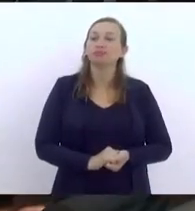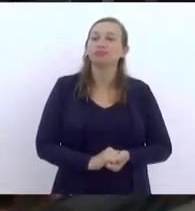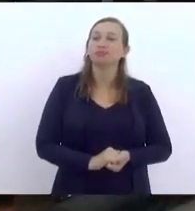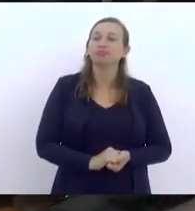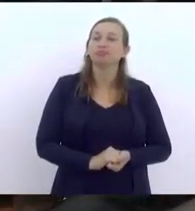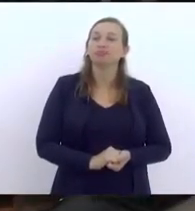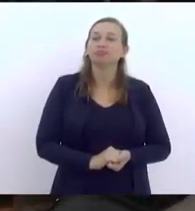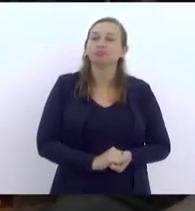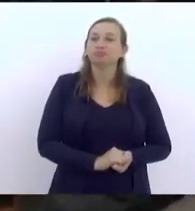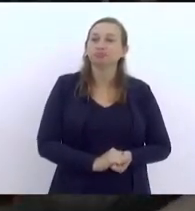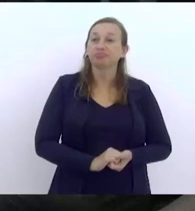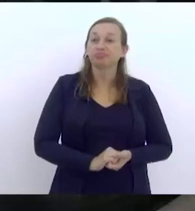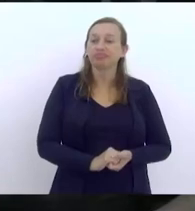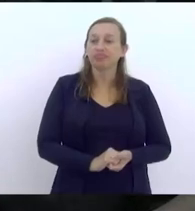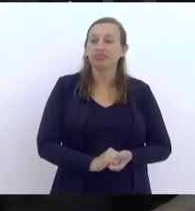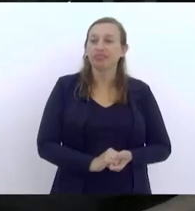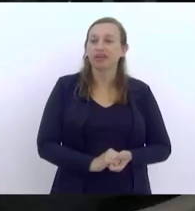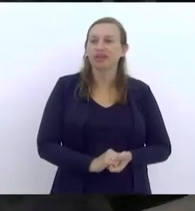Presidente, para discutir...